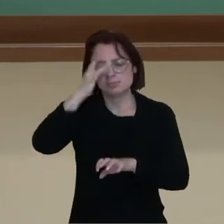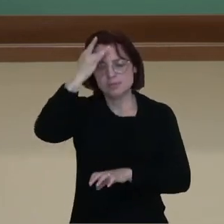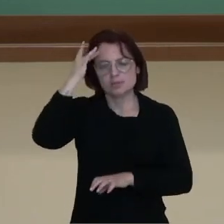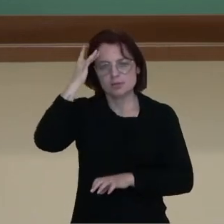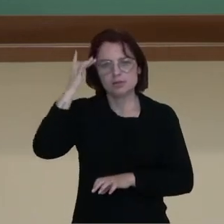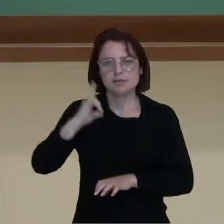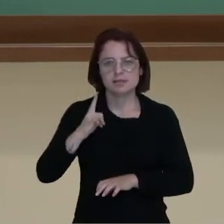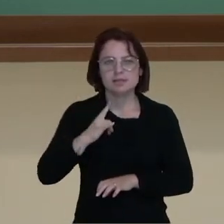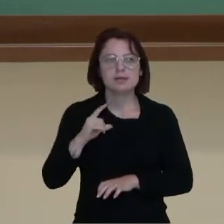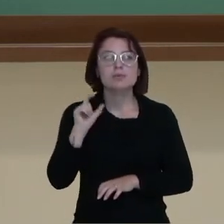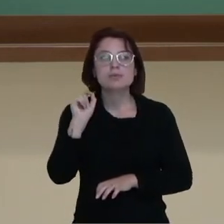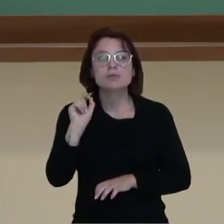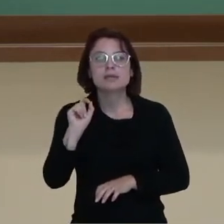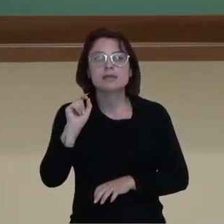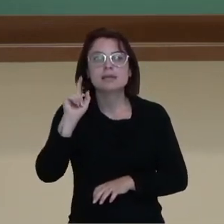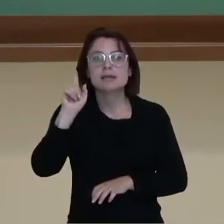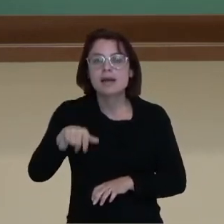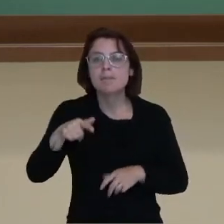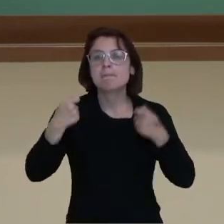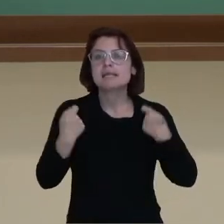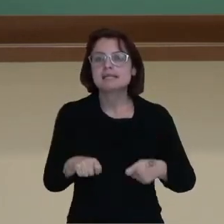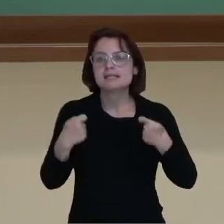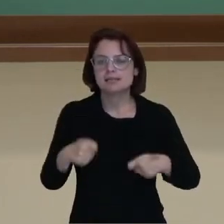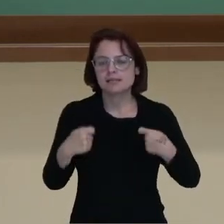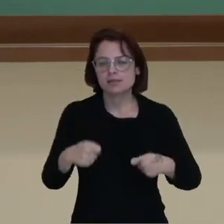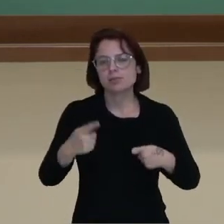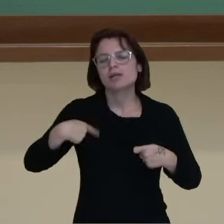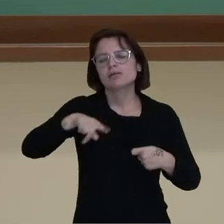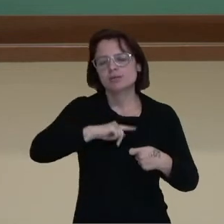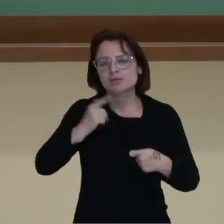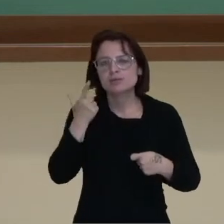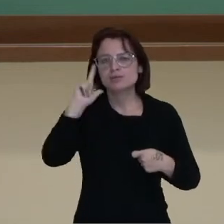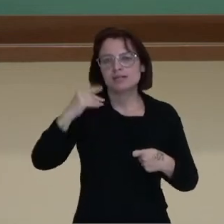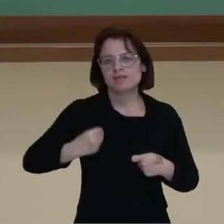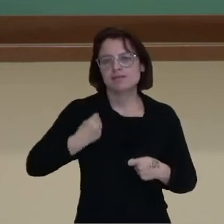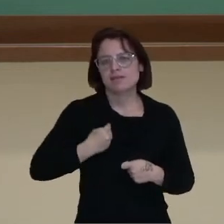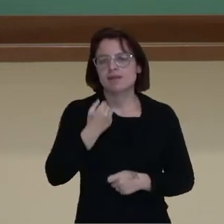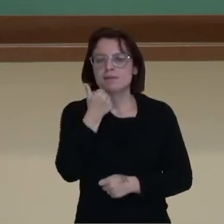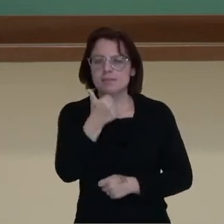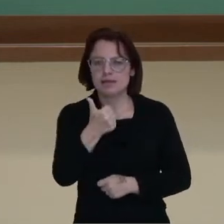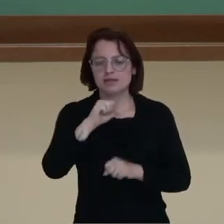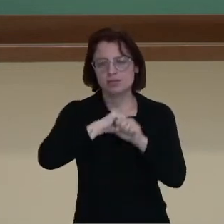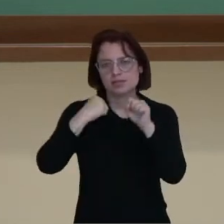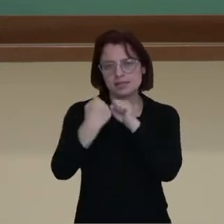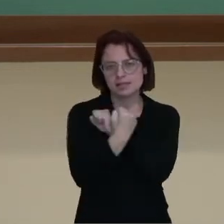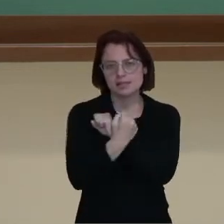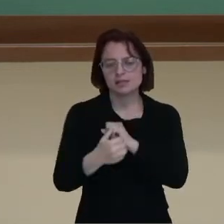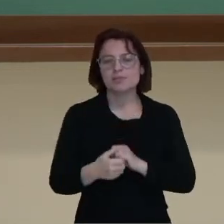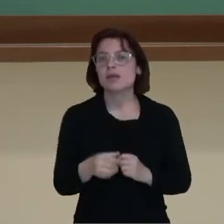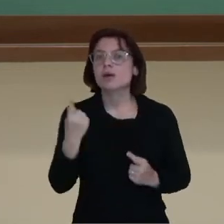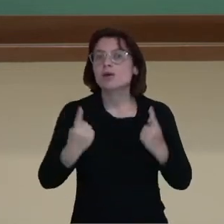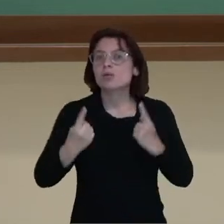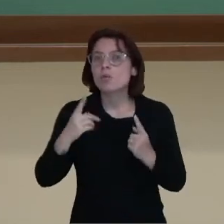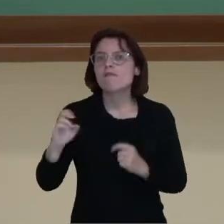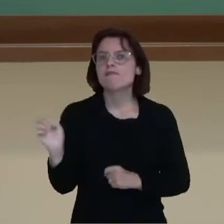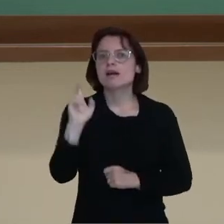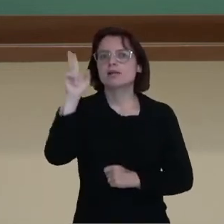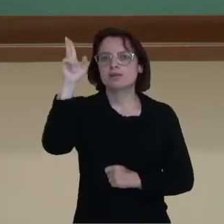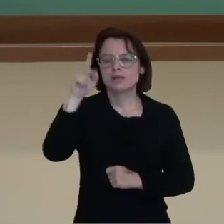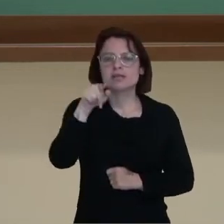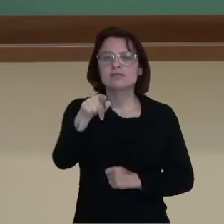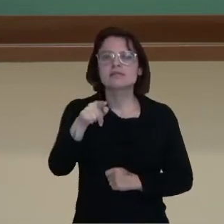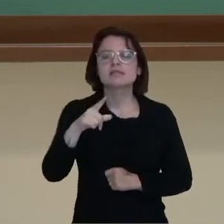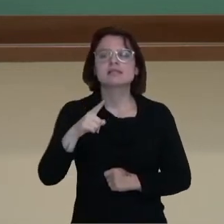né? O que é preciso para que a gente consiga viver bem em sociedade? Quais são os valores que